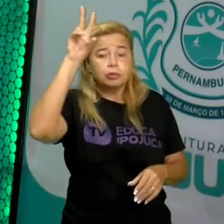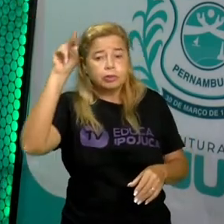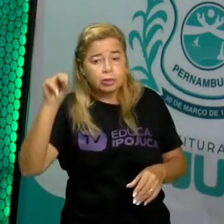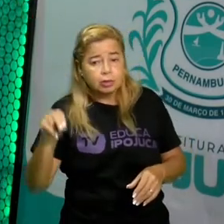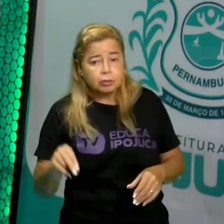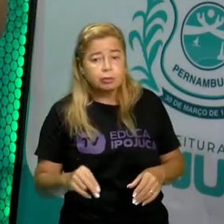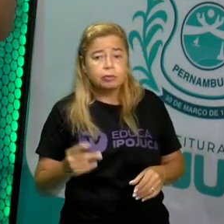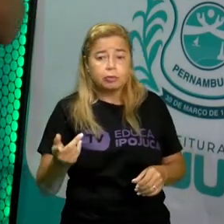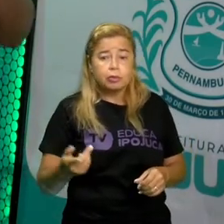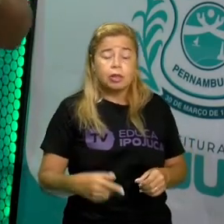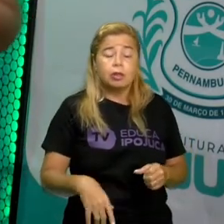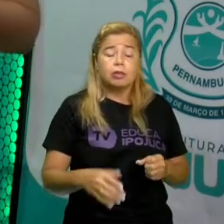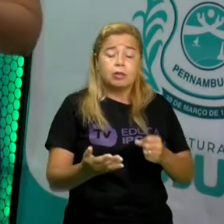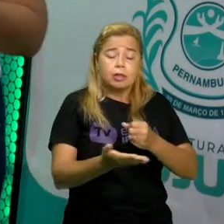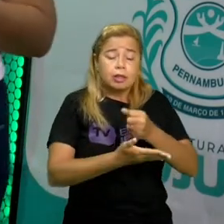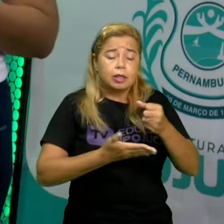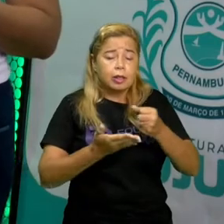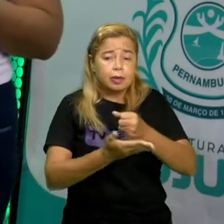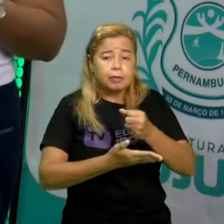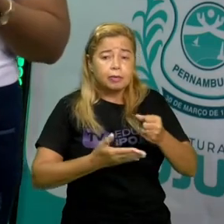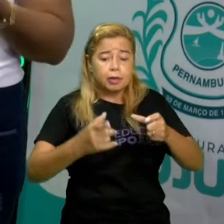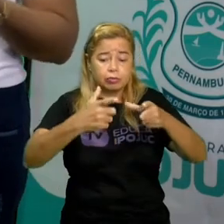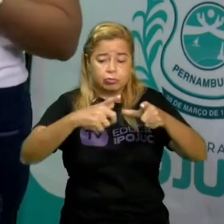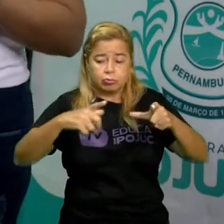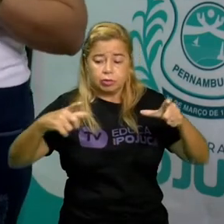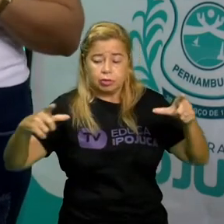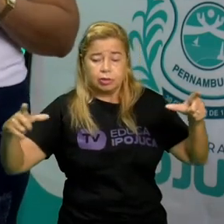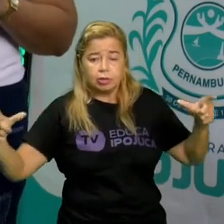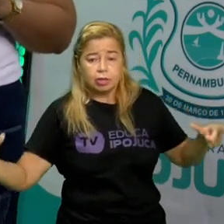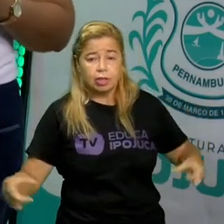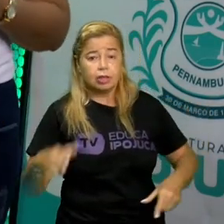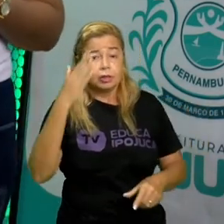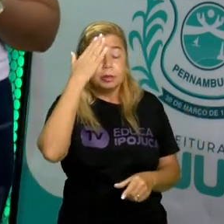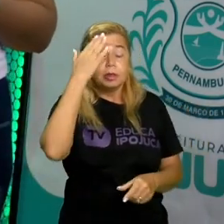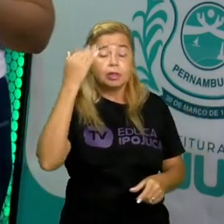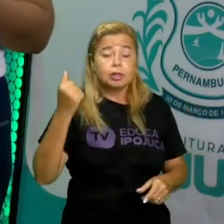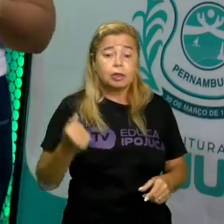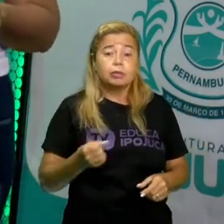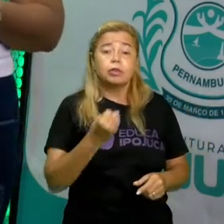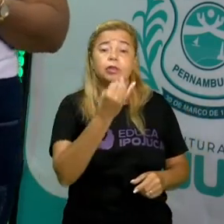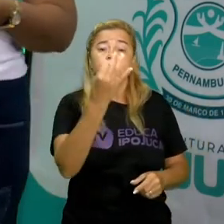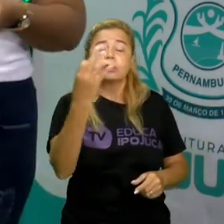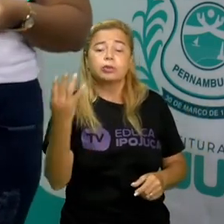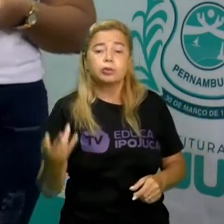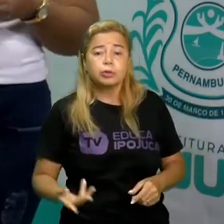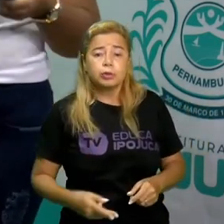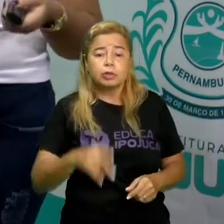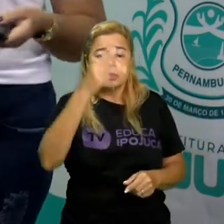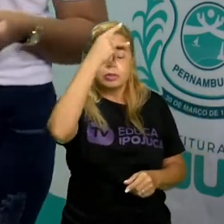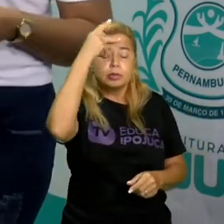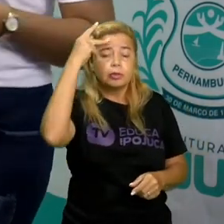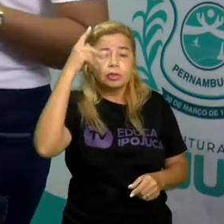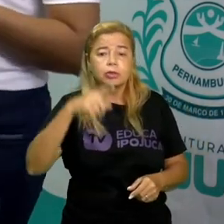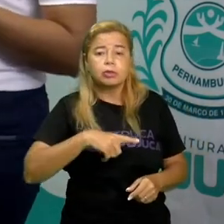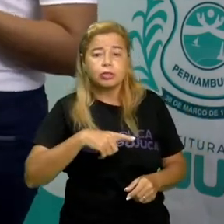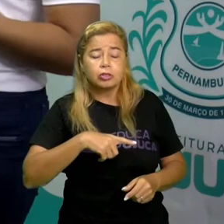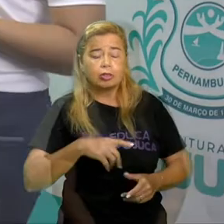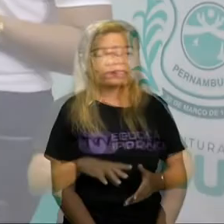densidades demográficas, pela quantidade de pessoas. Pela quantidade de pessoas, a gente sabe o cálculo dos lixos, se é muito, se não